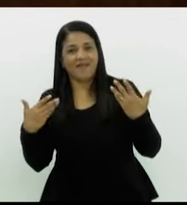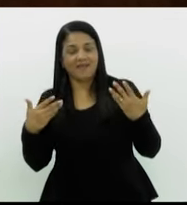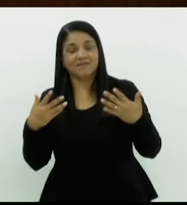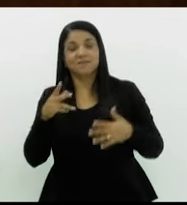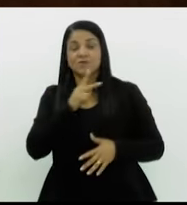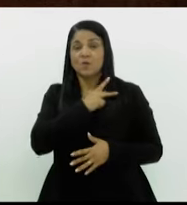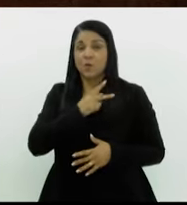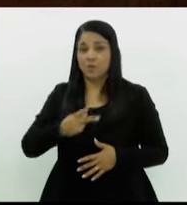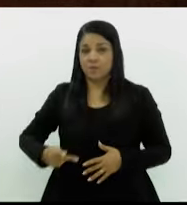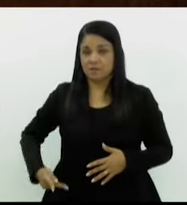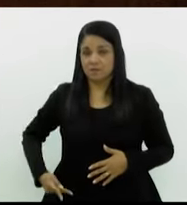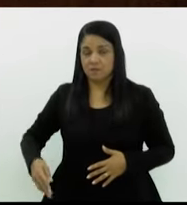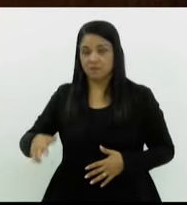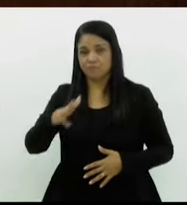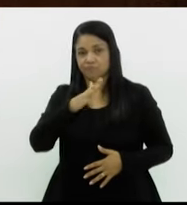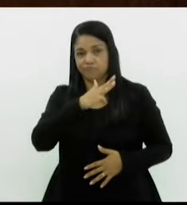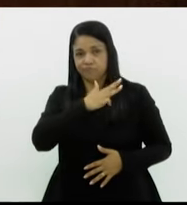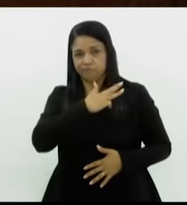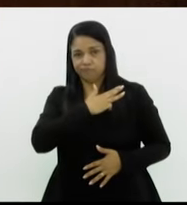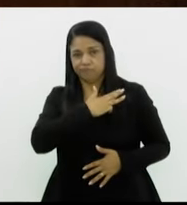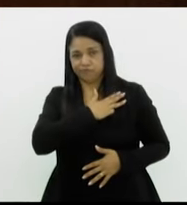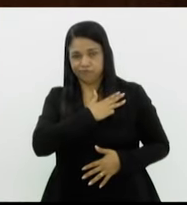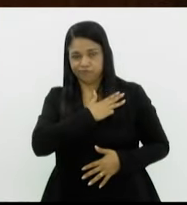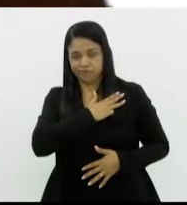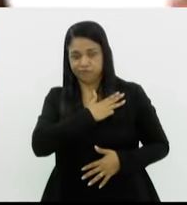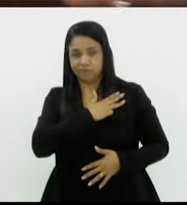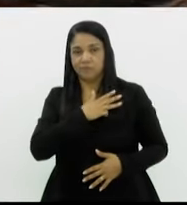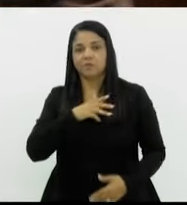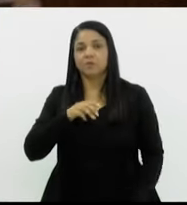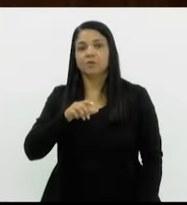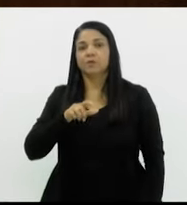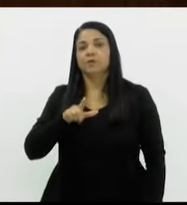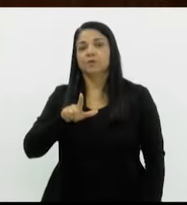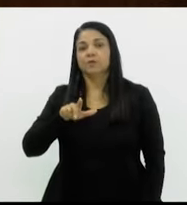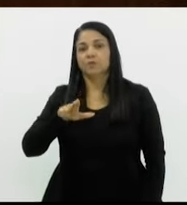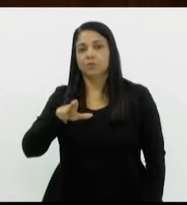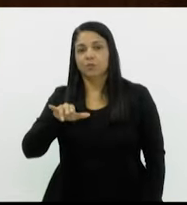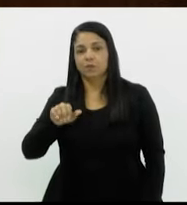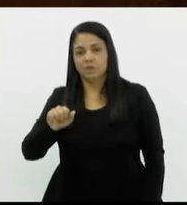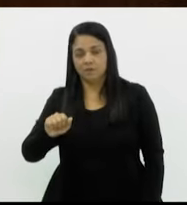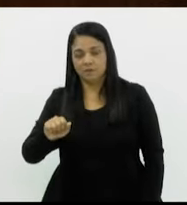presidente da República, Luiz Inácio Lula da Silva,